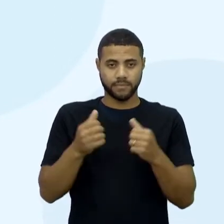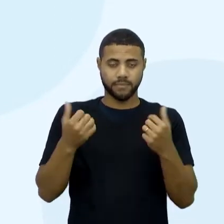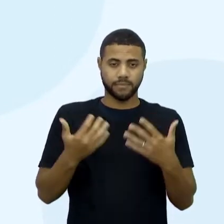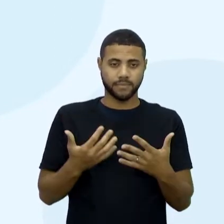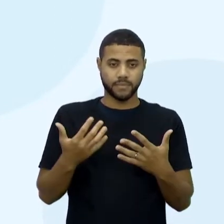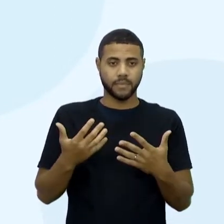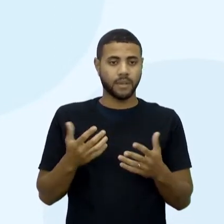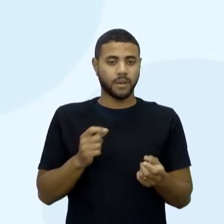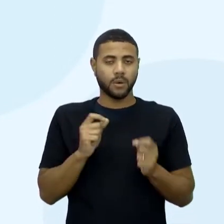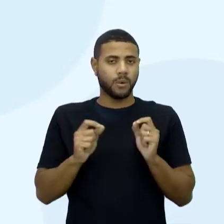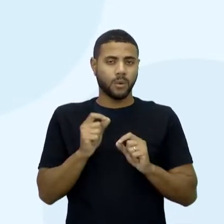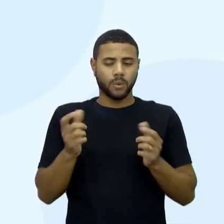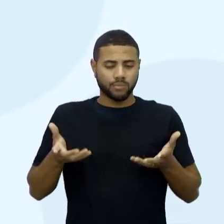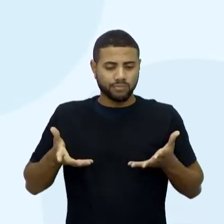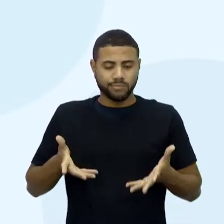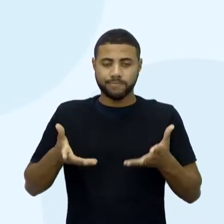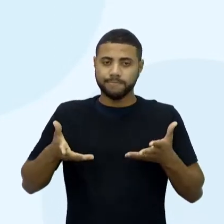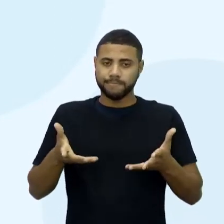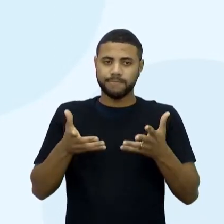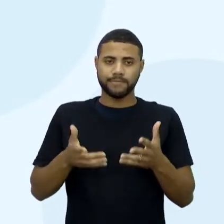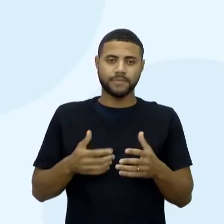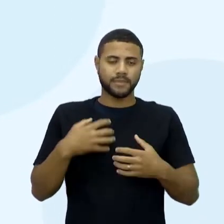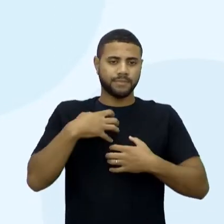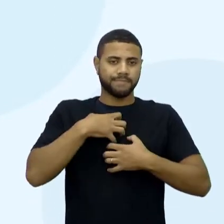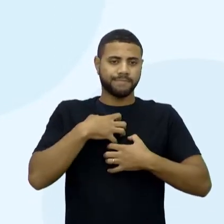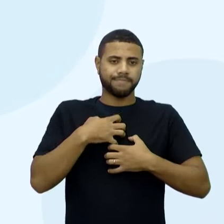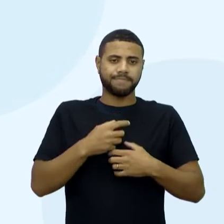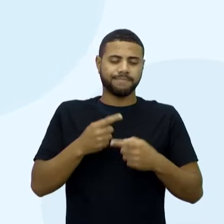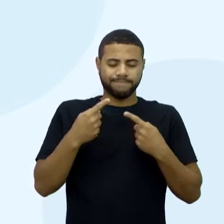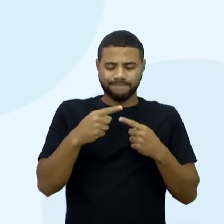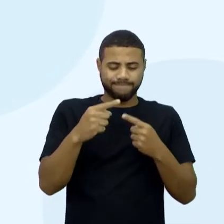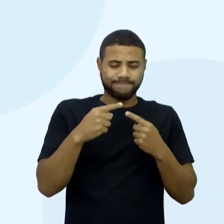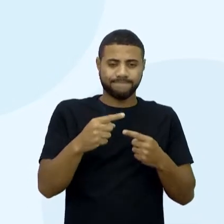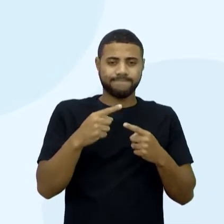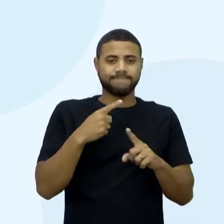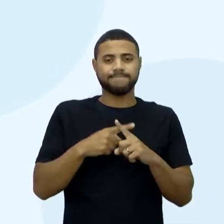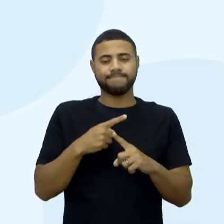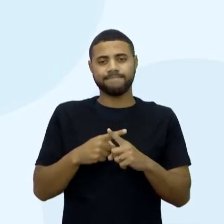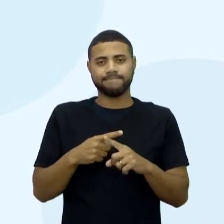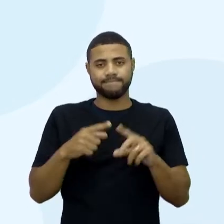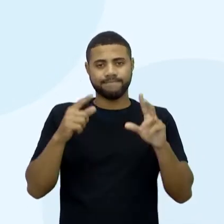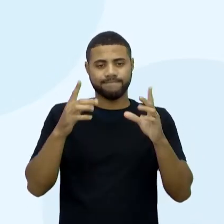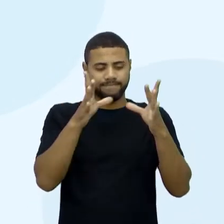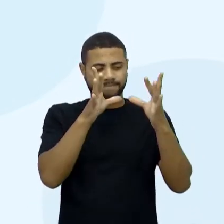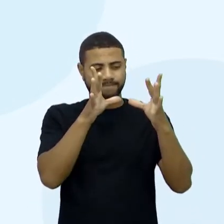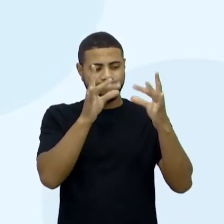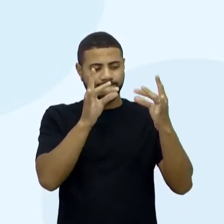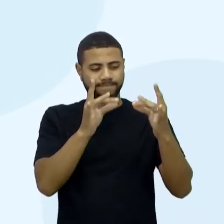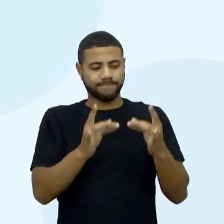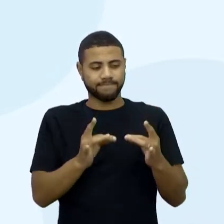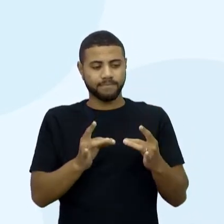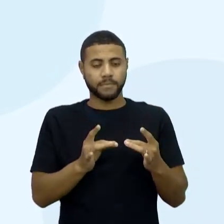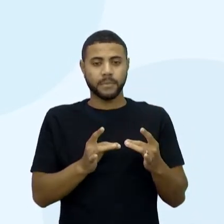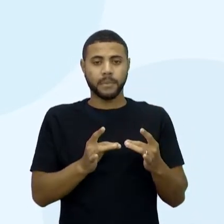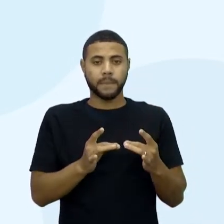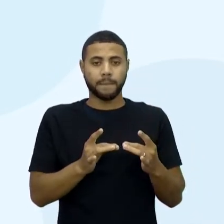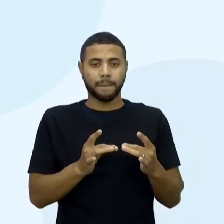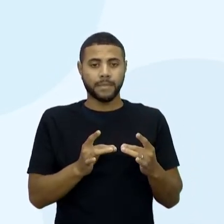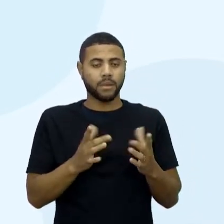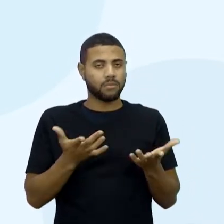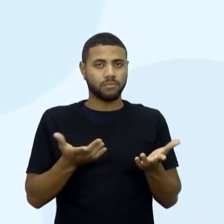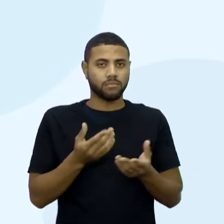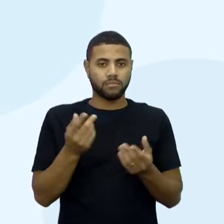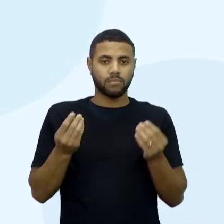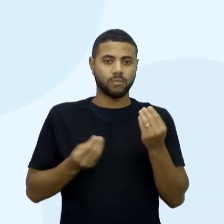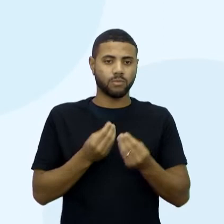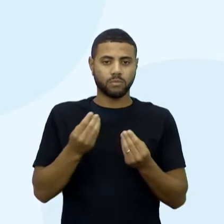animada, instigada, né? Provocada por questões de